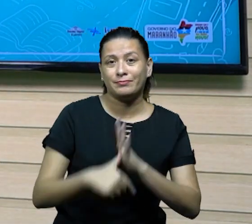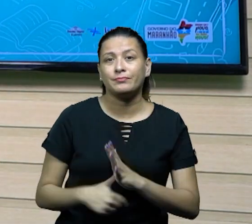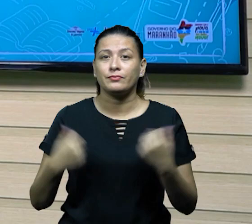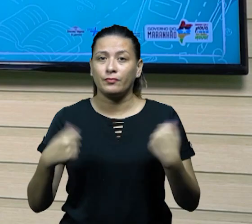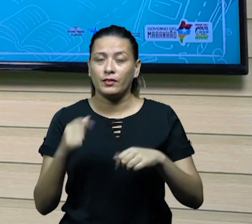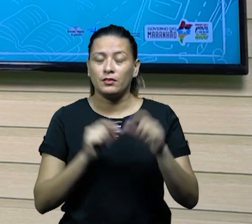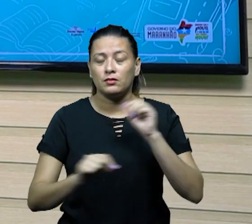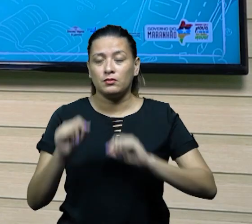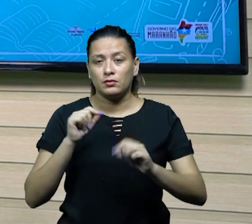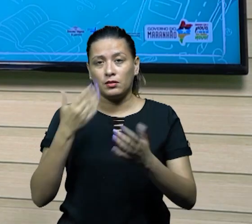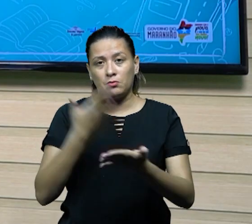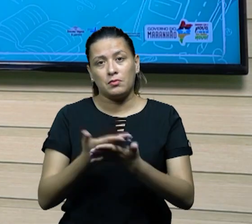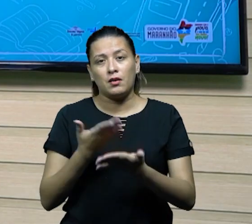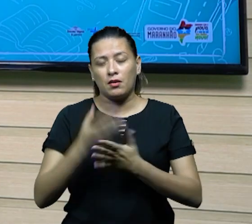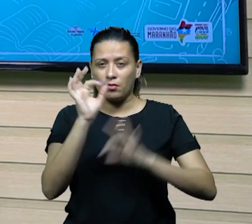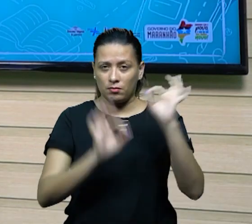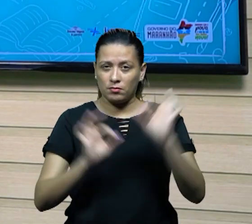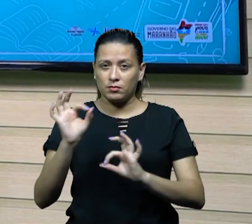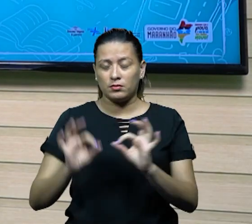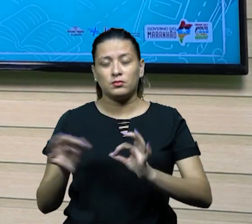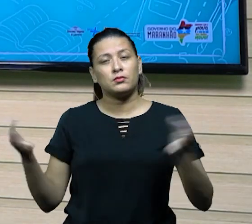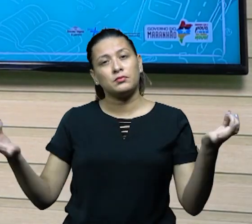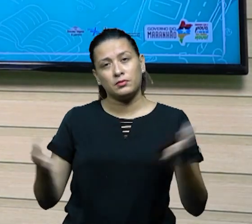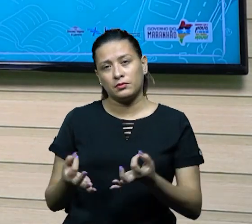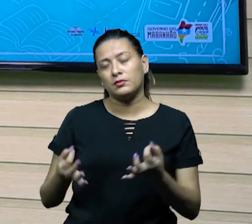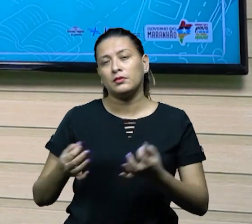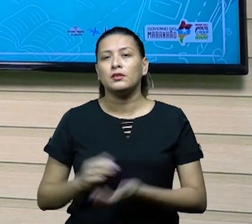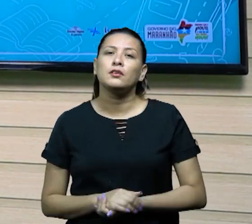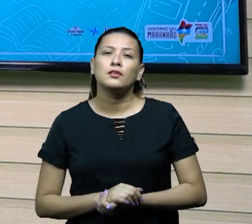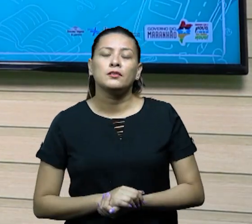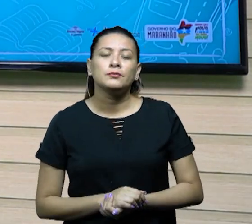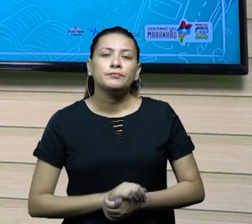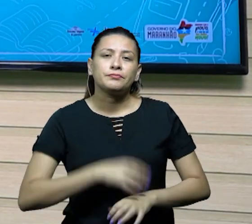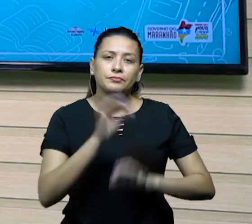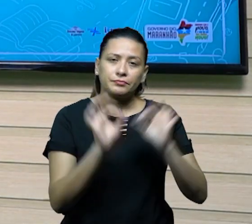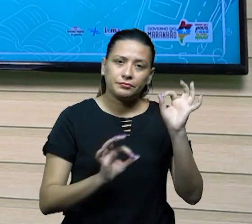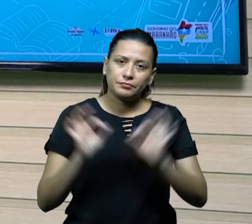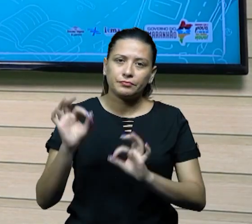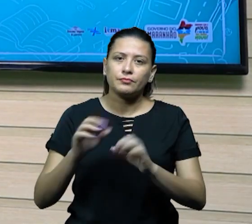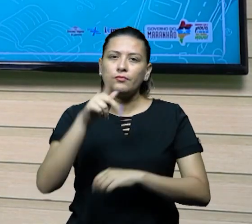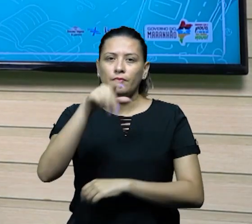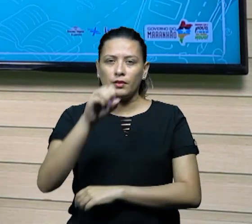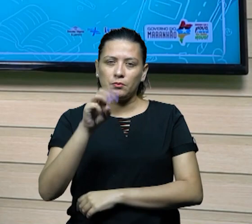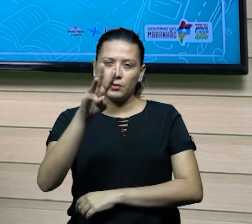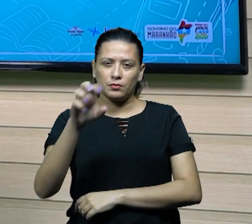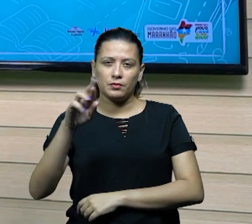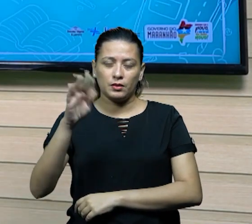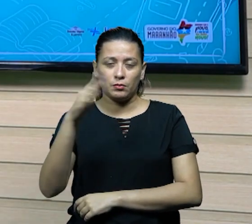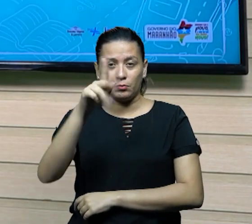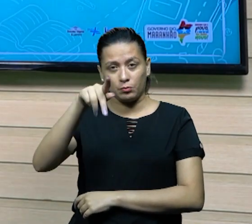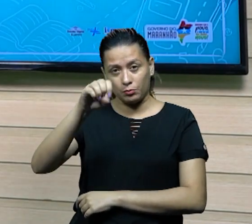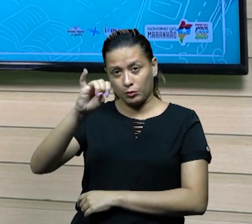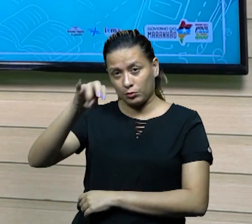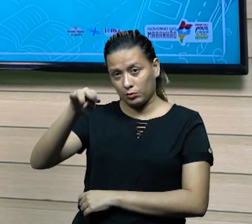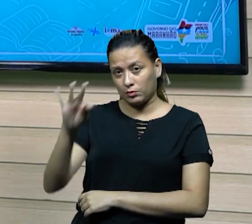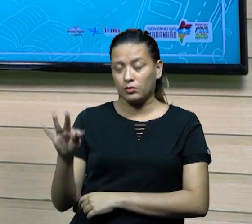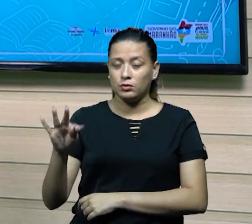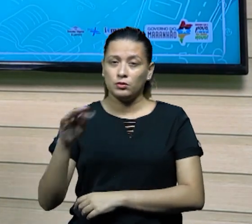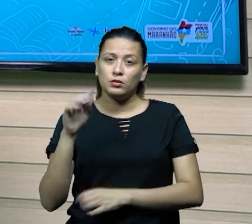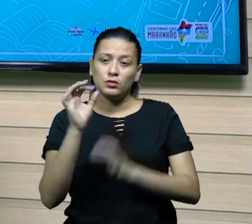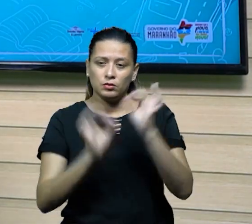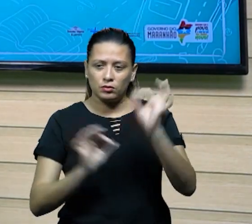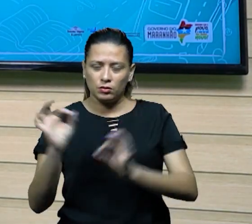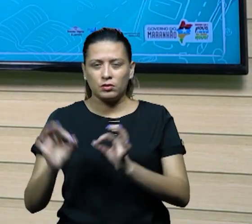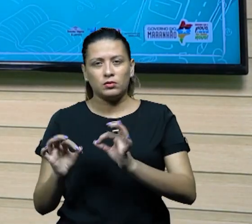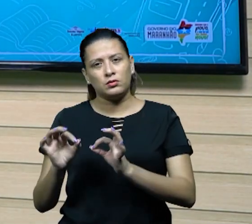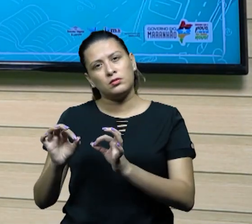trás. Então ele tem que preparar uma boa aula, ele tem que saber mexer no PowerPoint, saber utilizar de forma interessante um data show. né? Ou